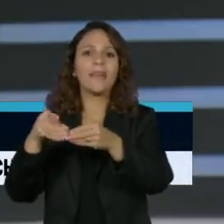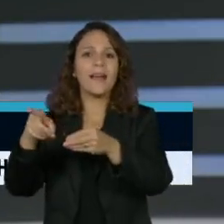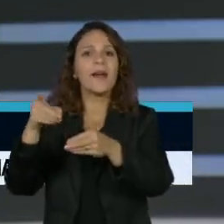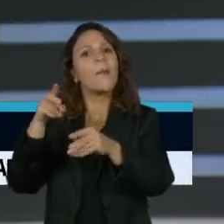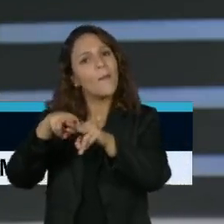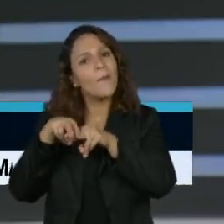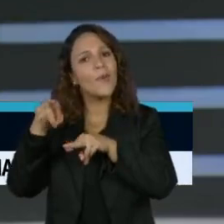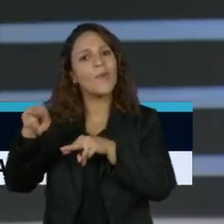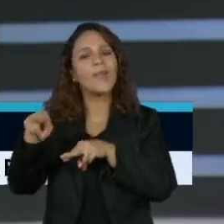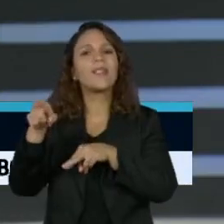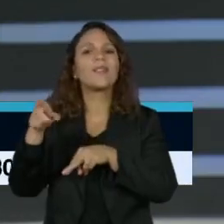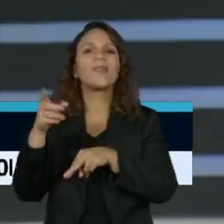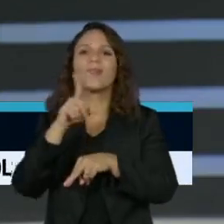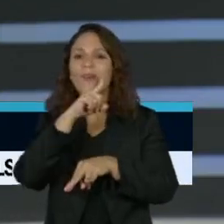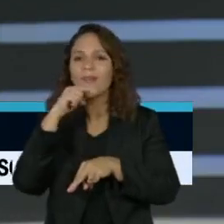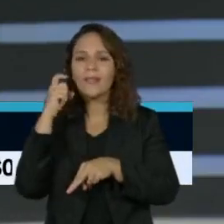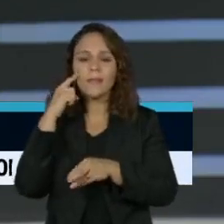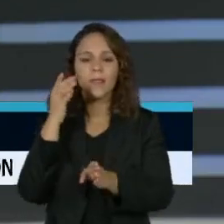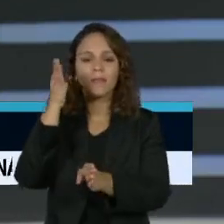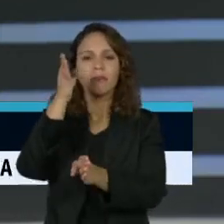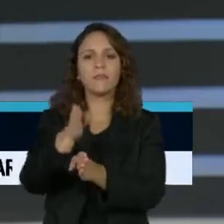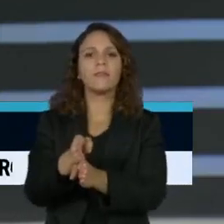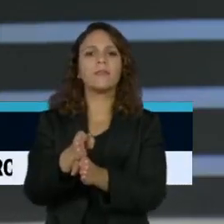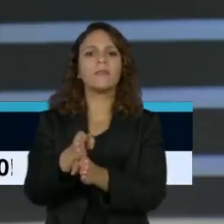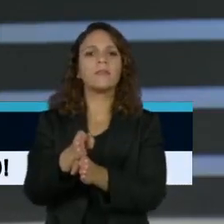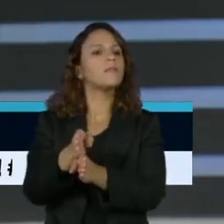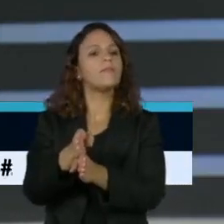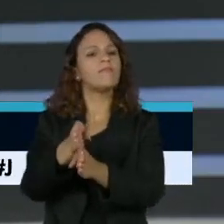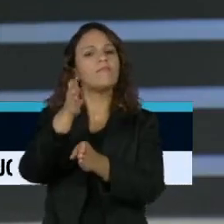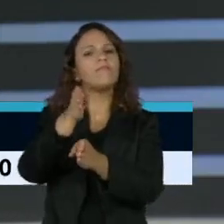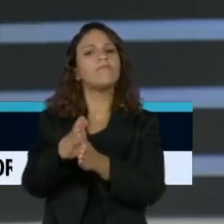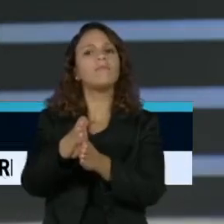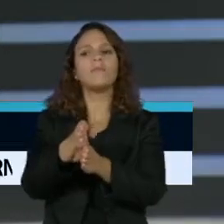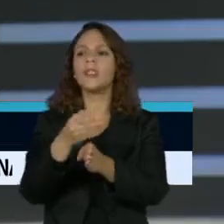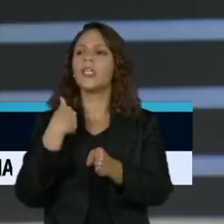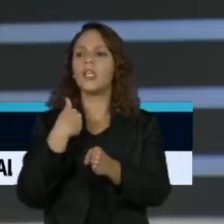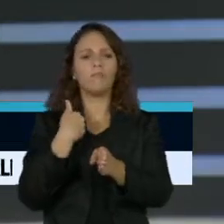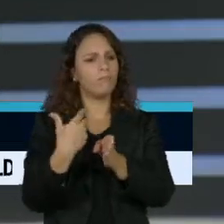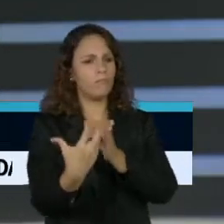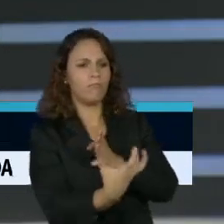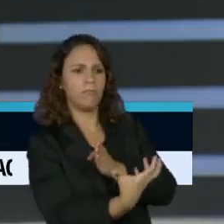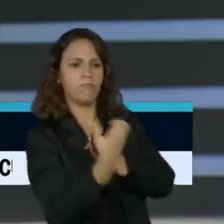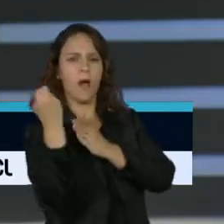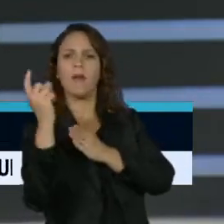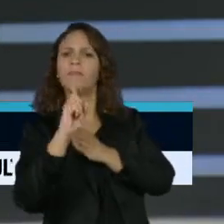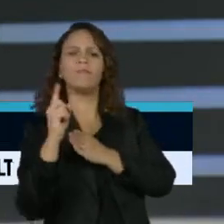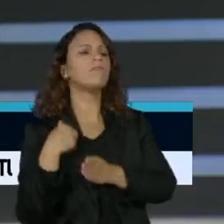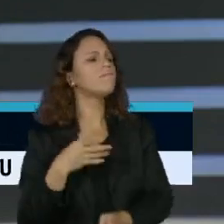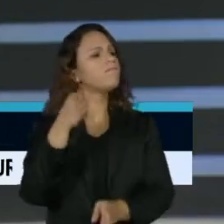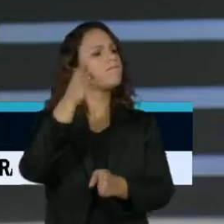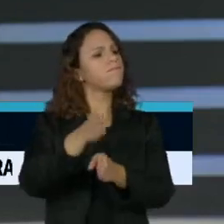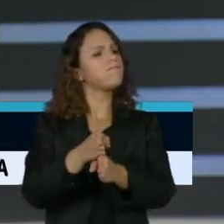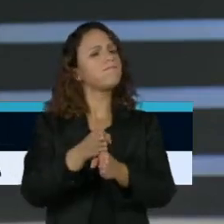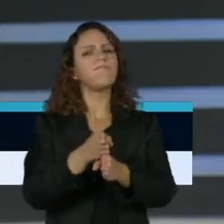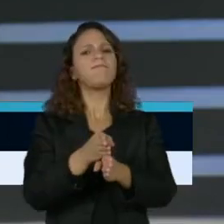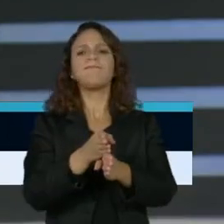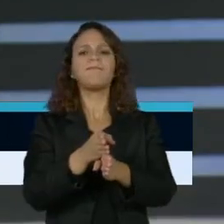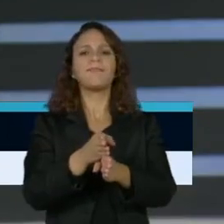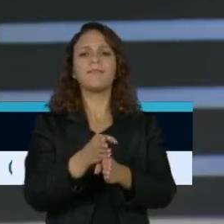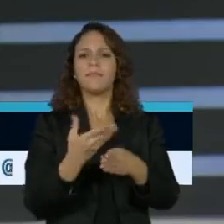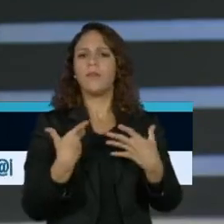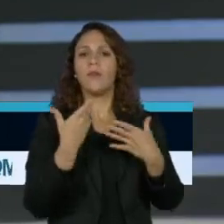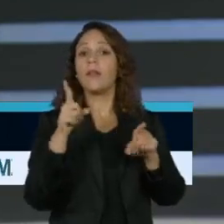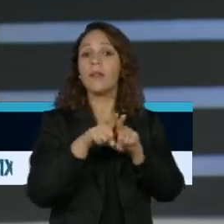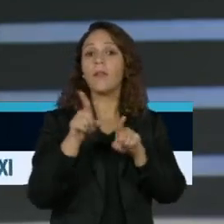feche fileiras né e atua de uma forma mais dura nessa região e outros países como a China também